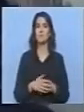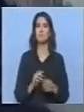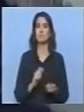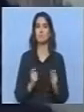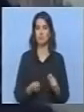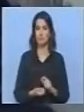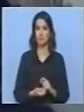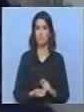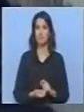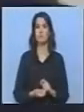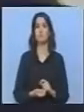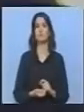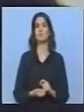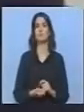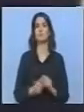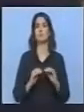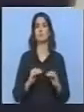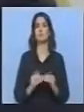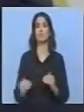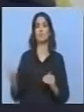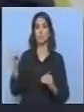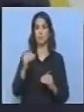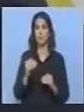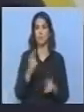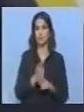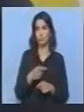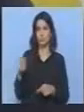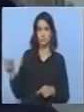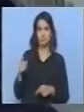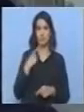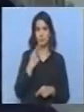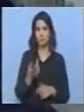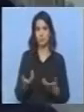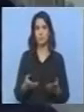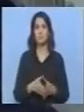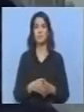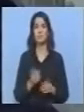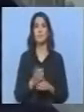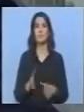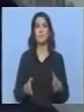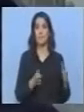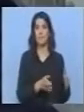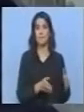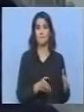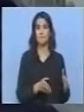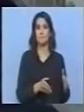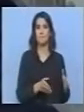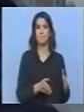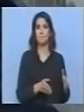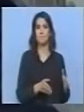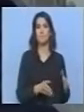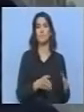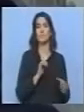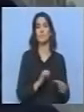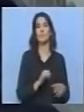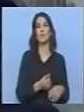viragem, digamos assim, no ponto de vista do ensino superior, como de alguma forma foi aqui realçado. De um lado, estamos perante um